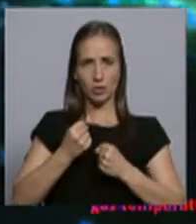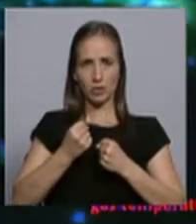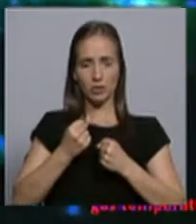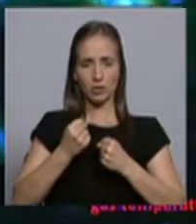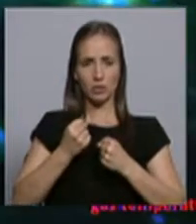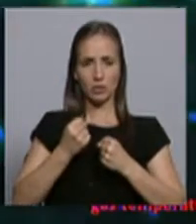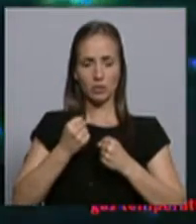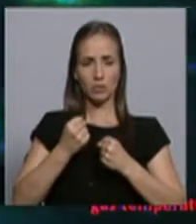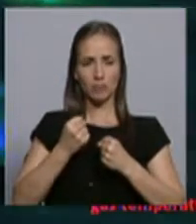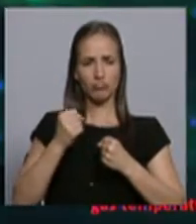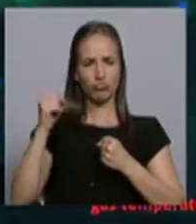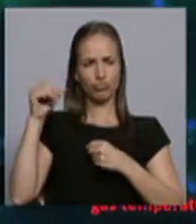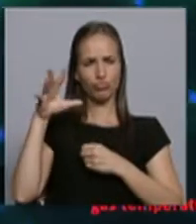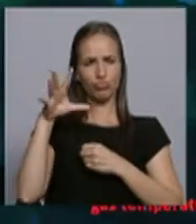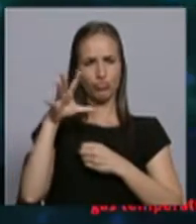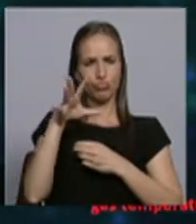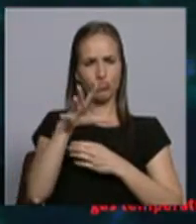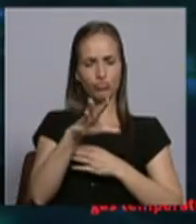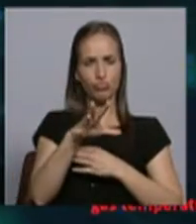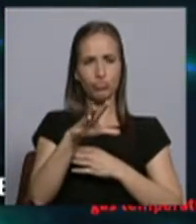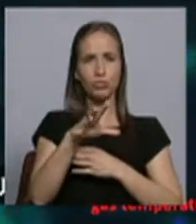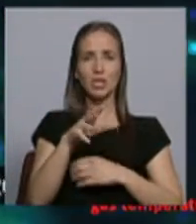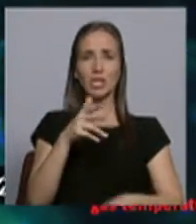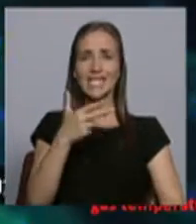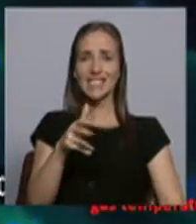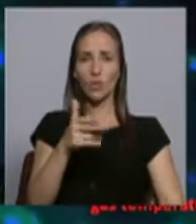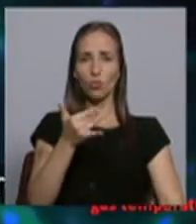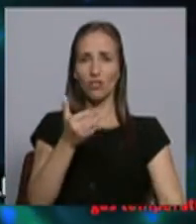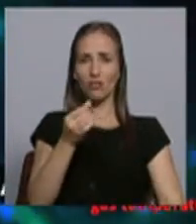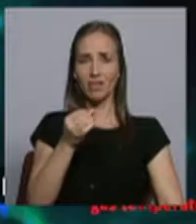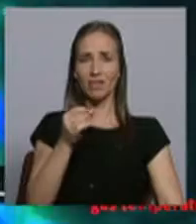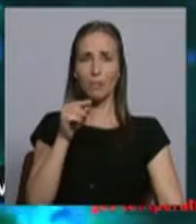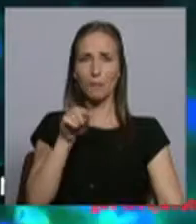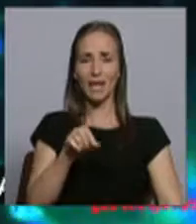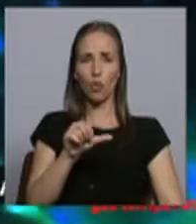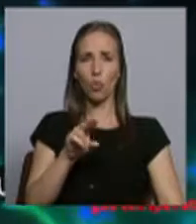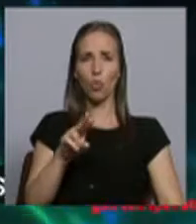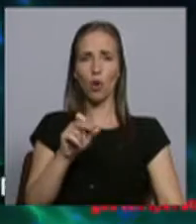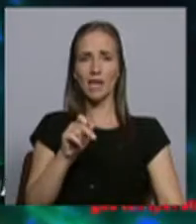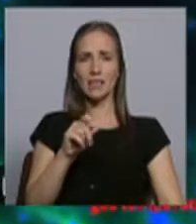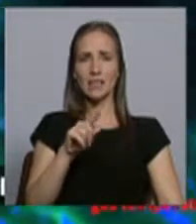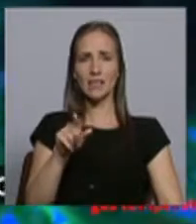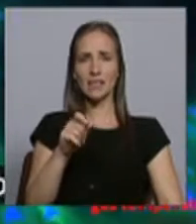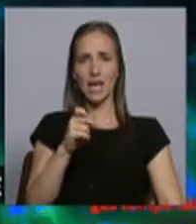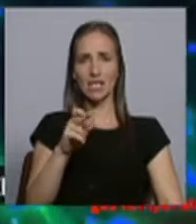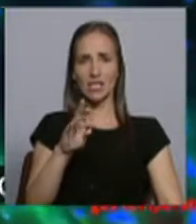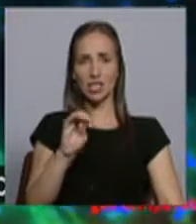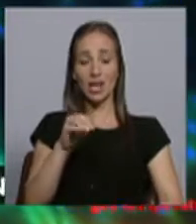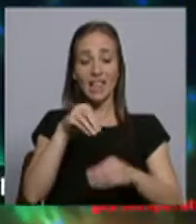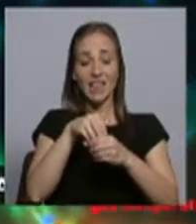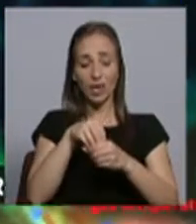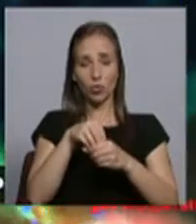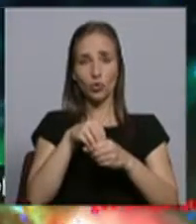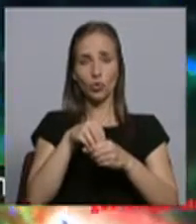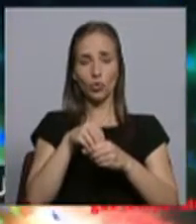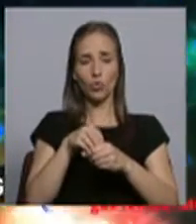gigante muralha. Olha, utilizaram a luz de cerca de 120 mil quasares. Quasares é quando nós temos o núcleo das galáxias que tem um